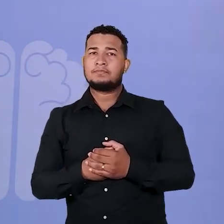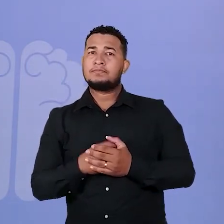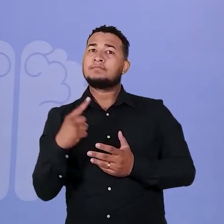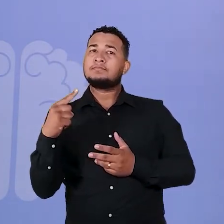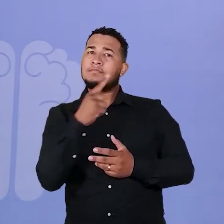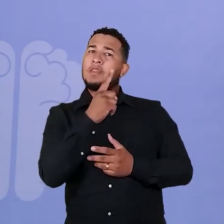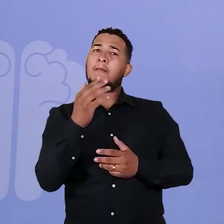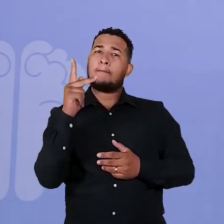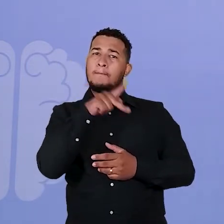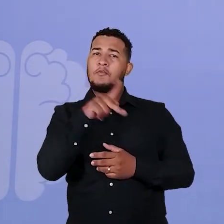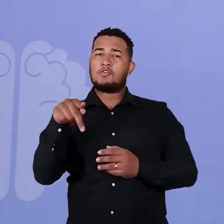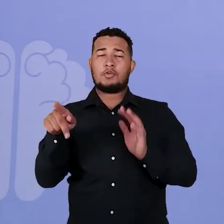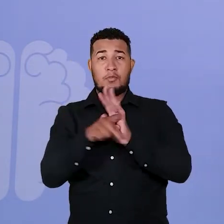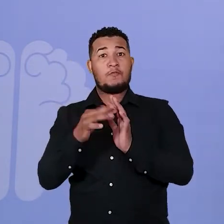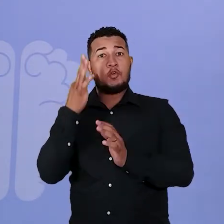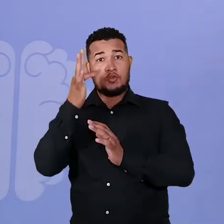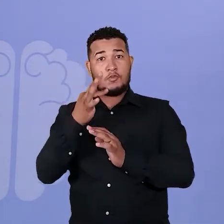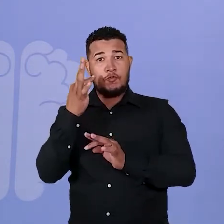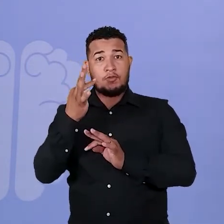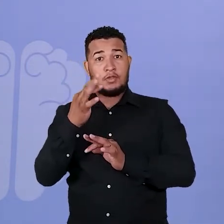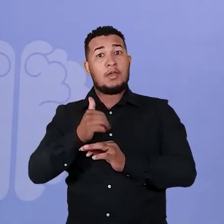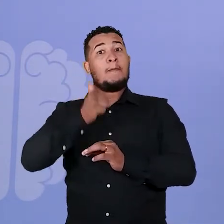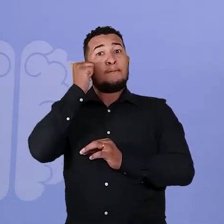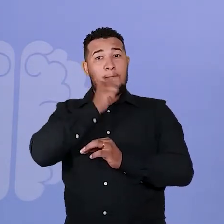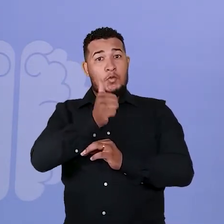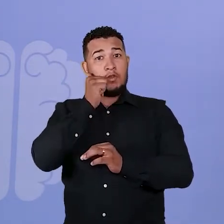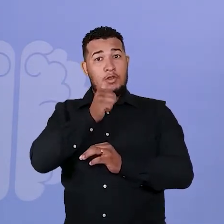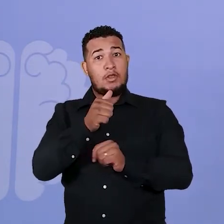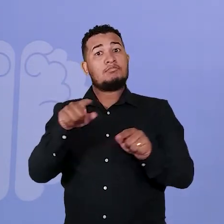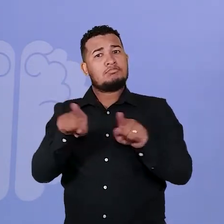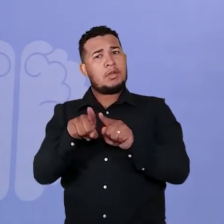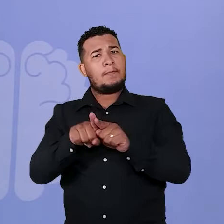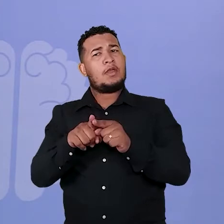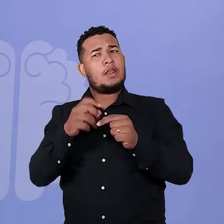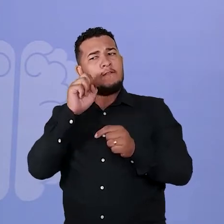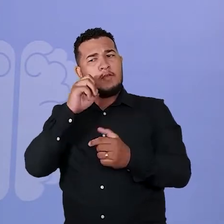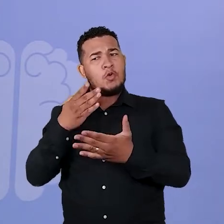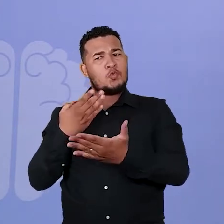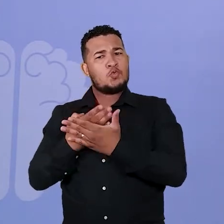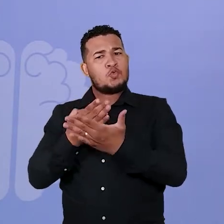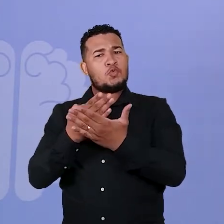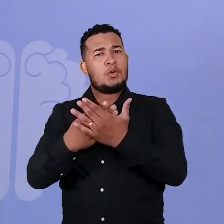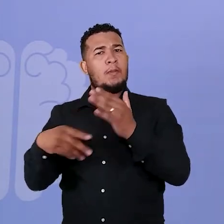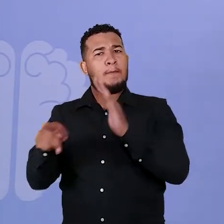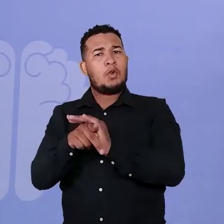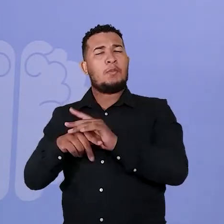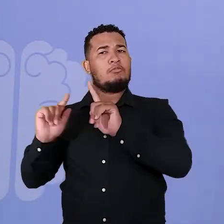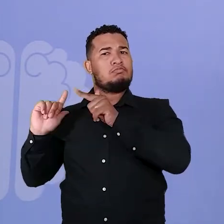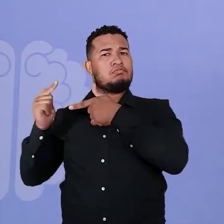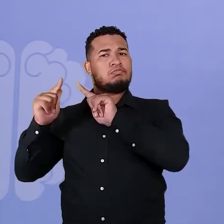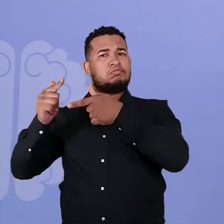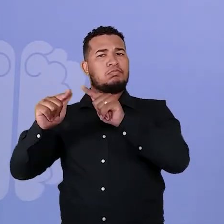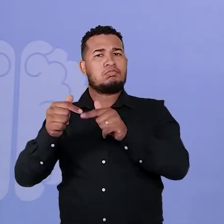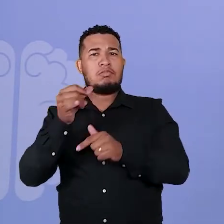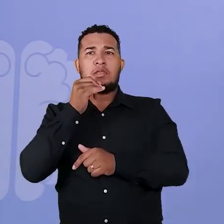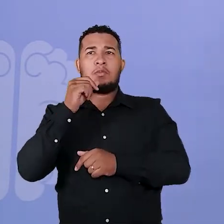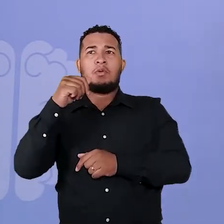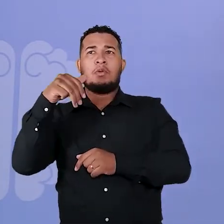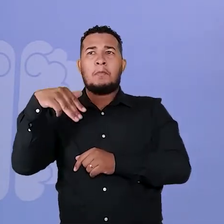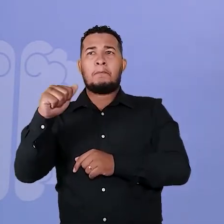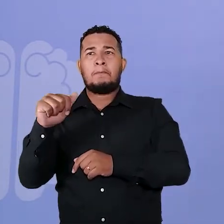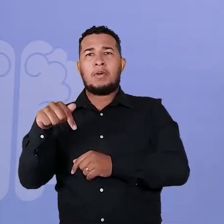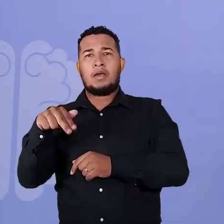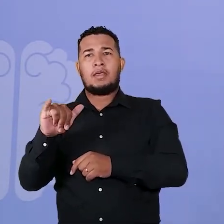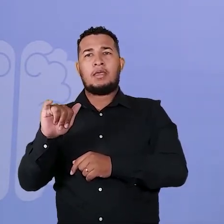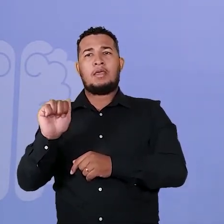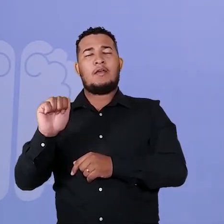desenvolve. Ela é uma professora de filosofia, mulher, e estudando os clássicos, estudando Maquiavel,